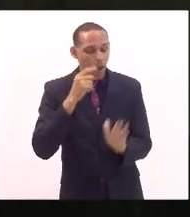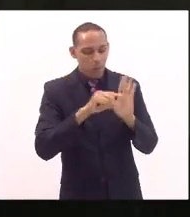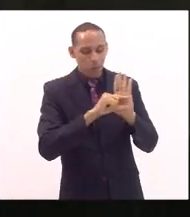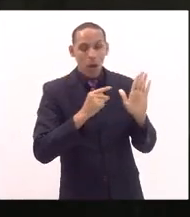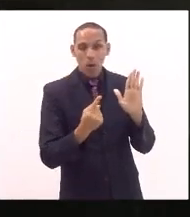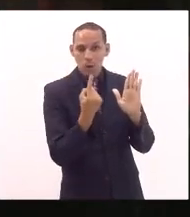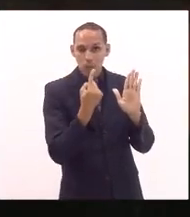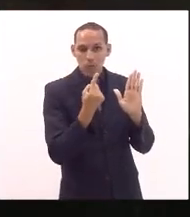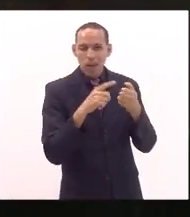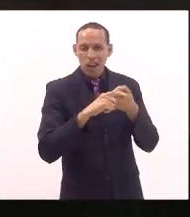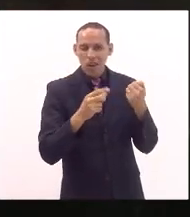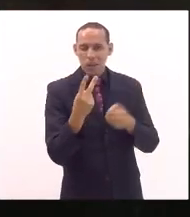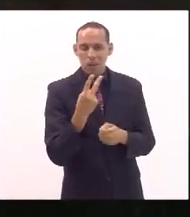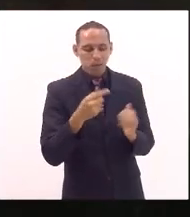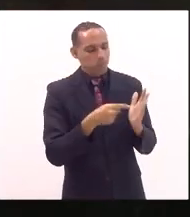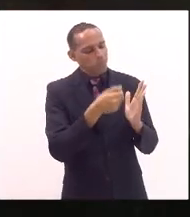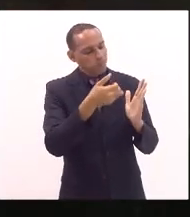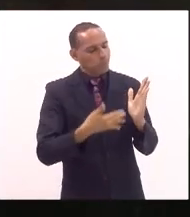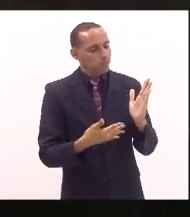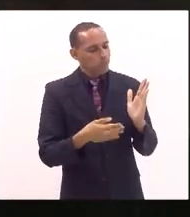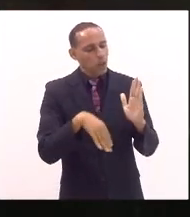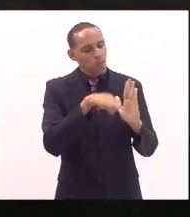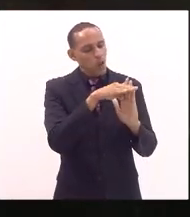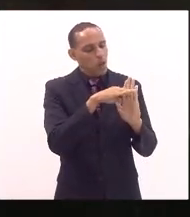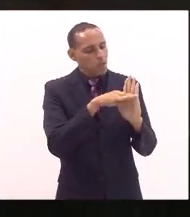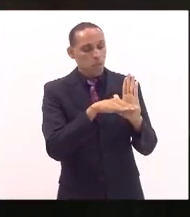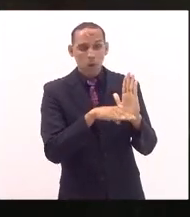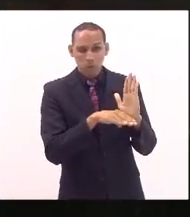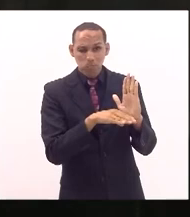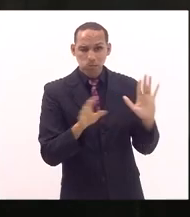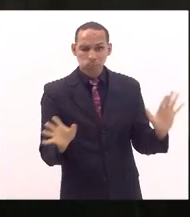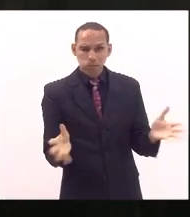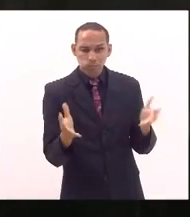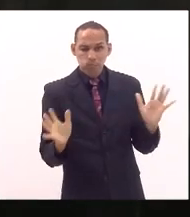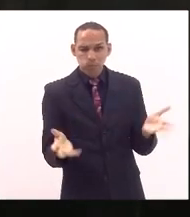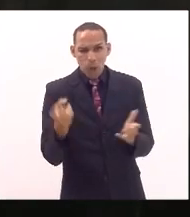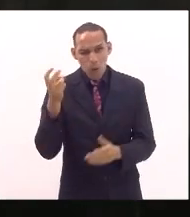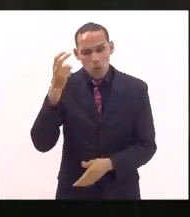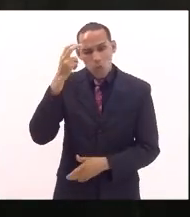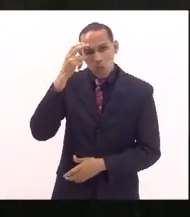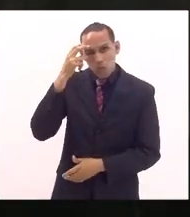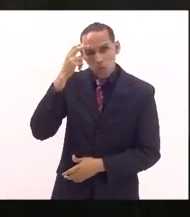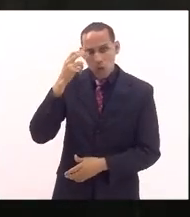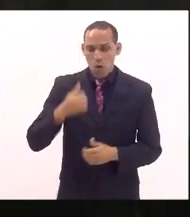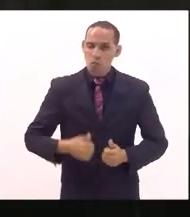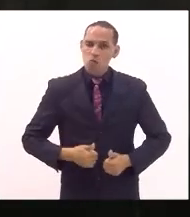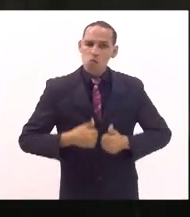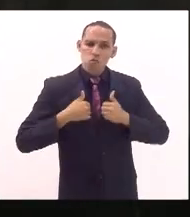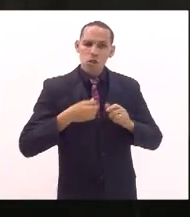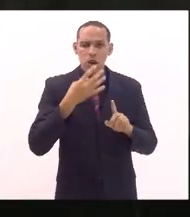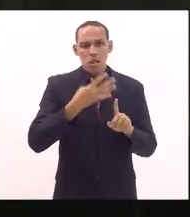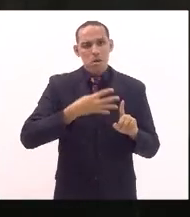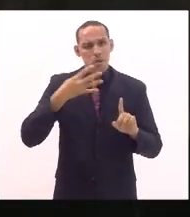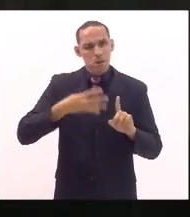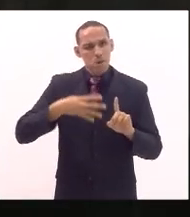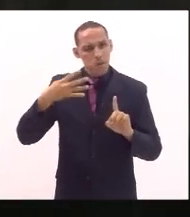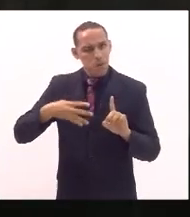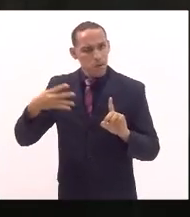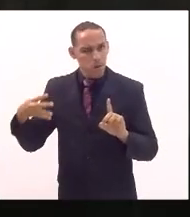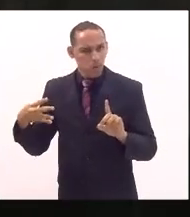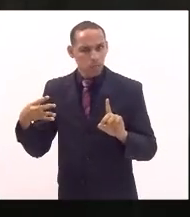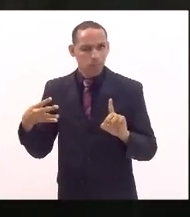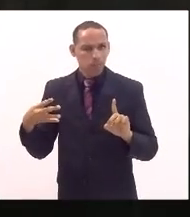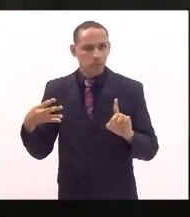parágrafo único do artigo 2º no programa de incentivo cultural do orgulho LGBT I